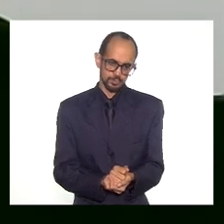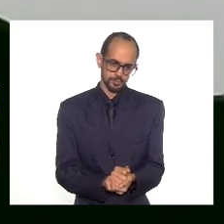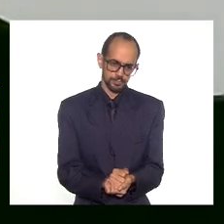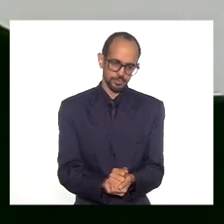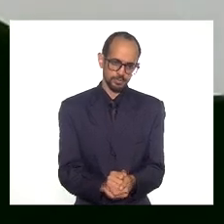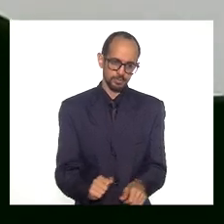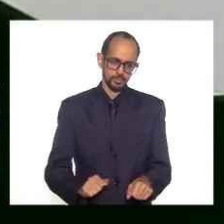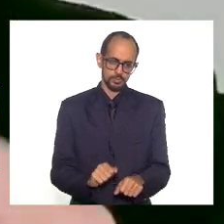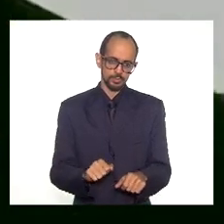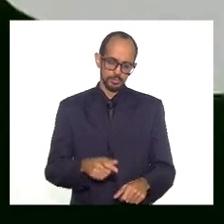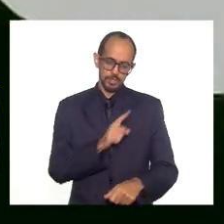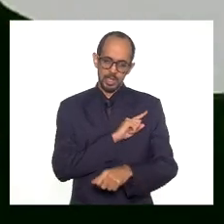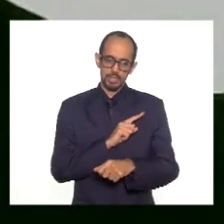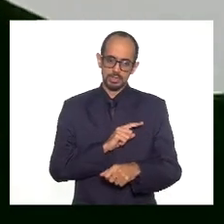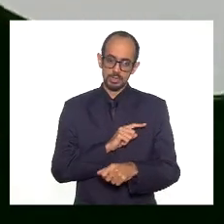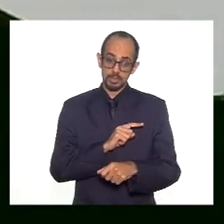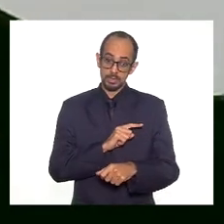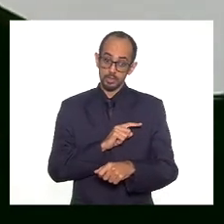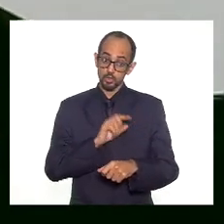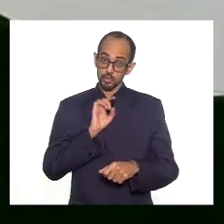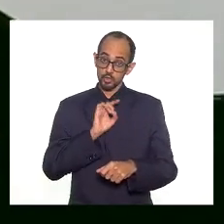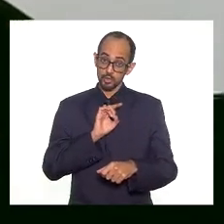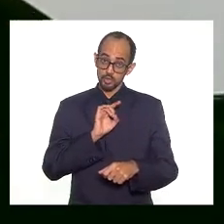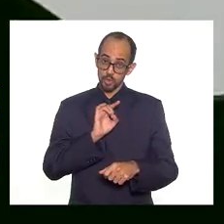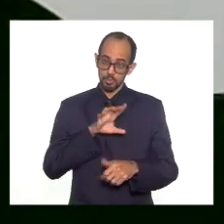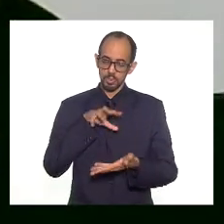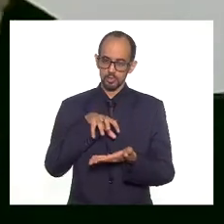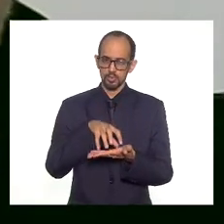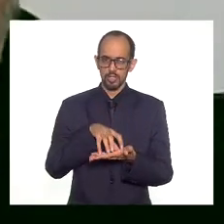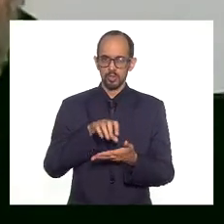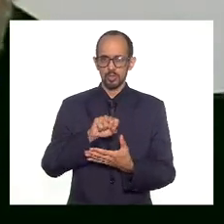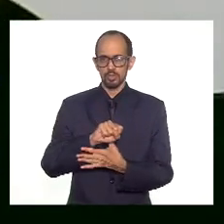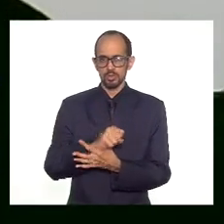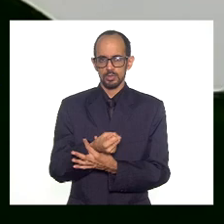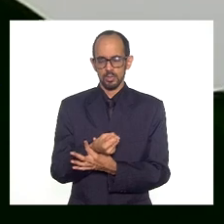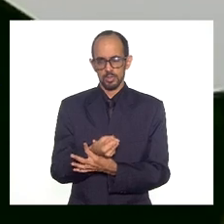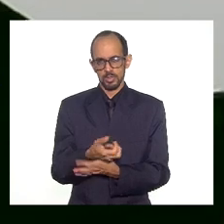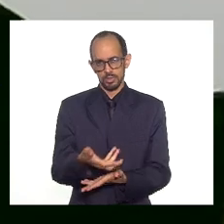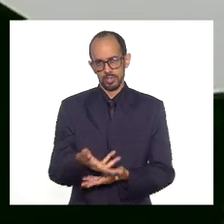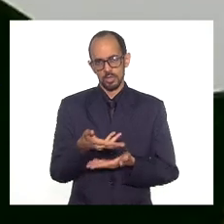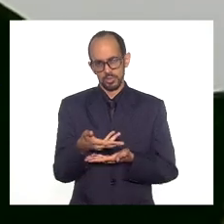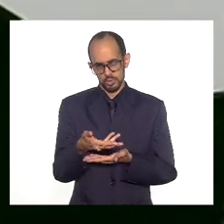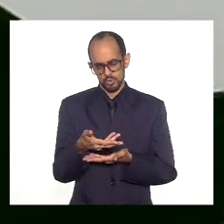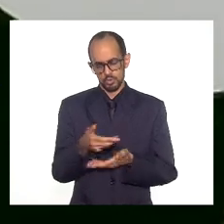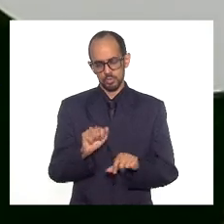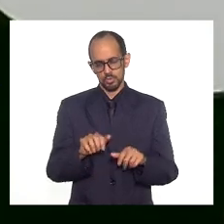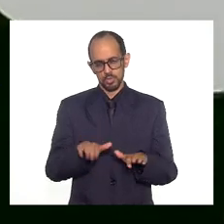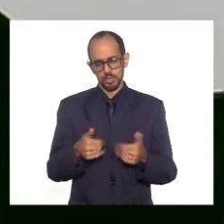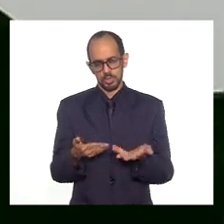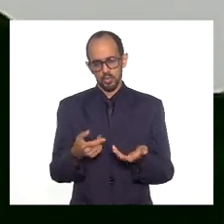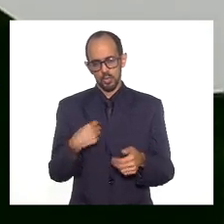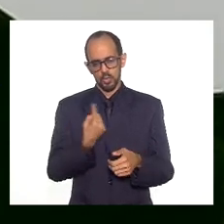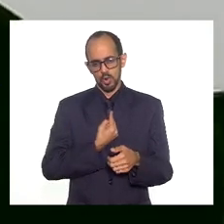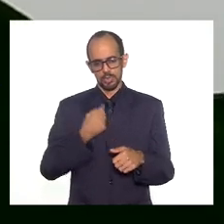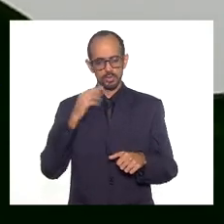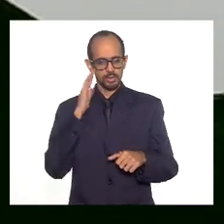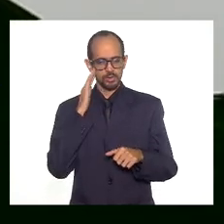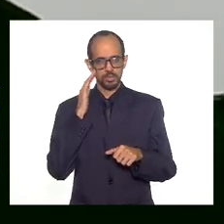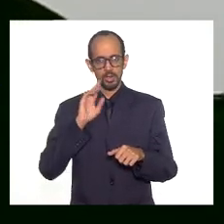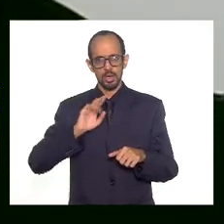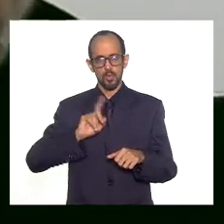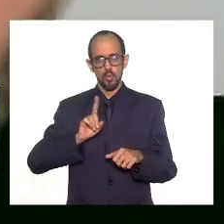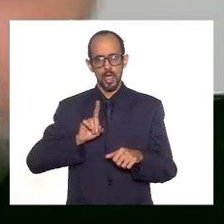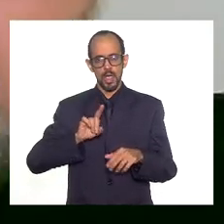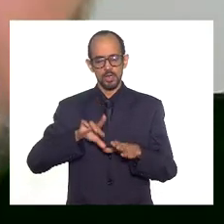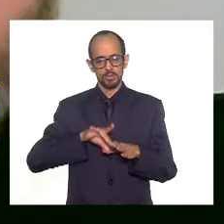das forças de segurança serem atendidos por essa medida. Então, senhor presidente, o nosso entendimento aqui não é que os destaques não